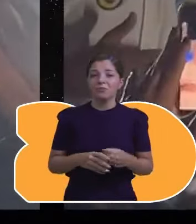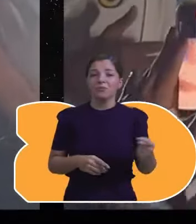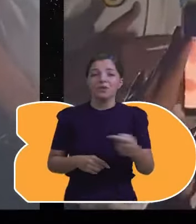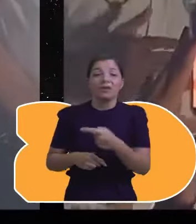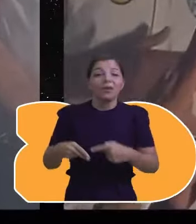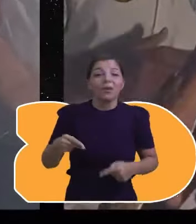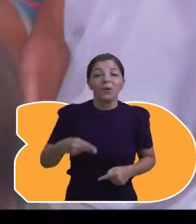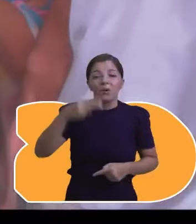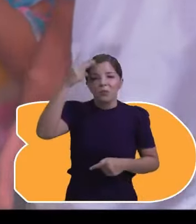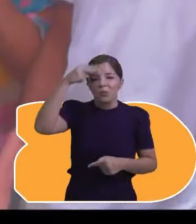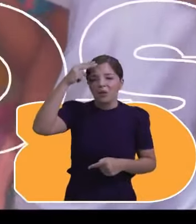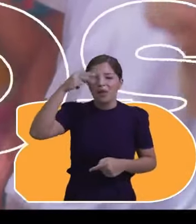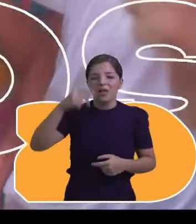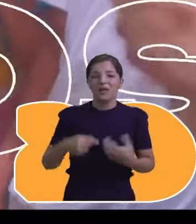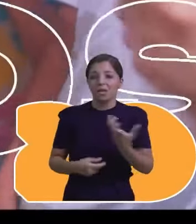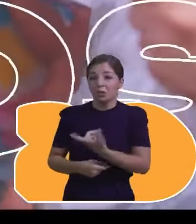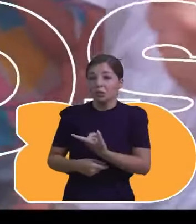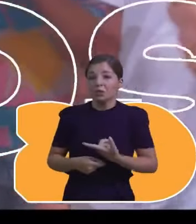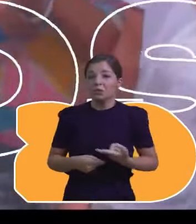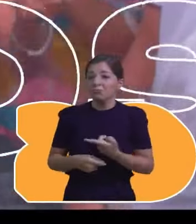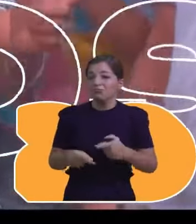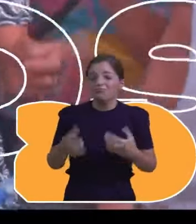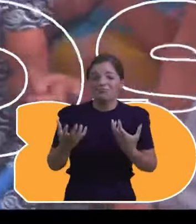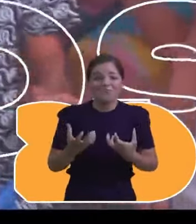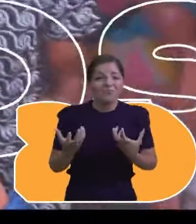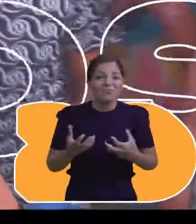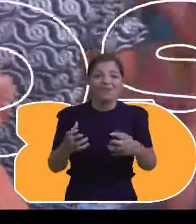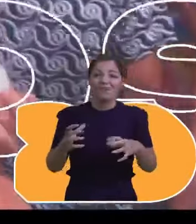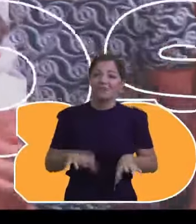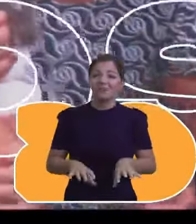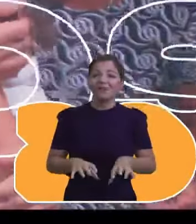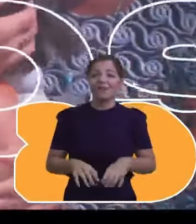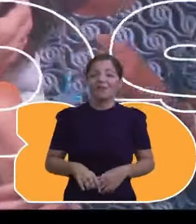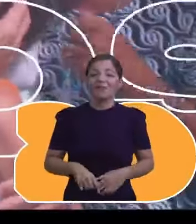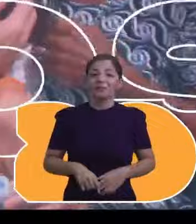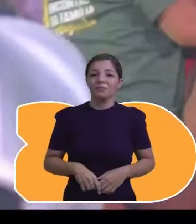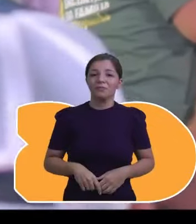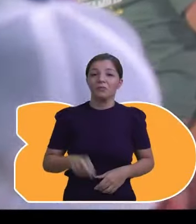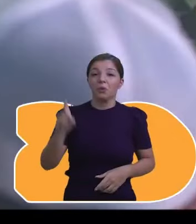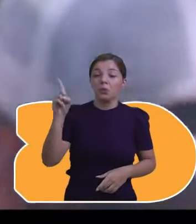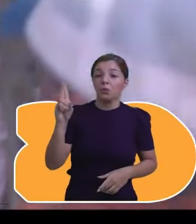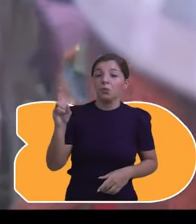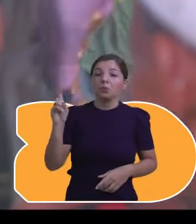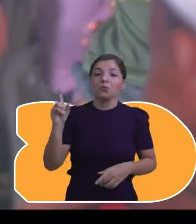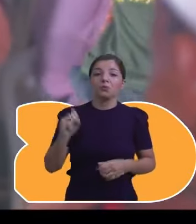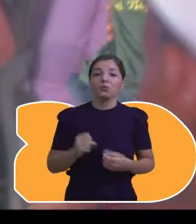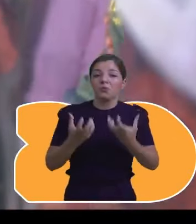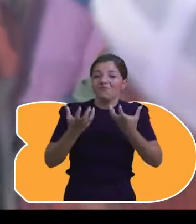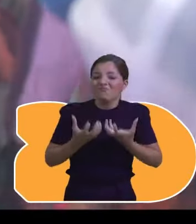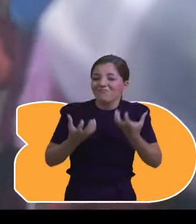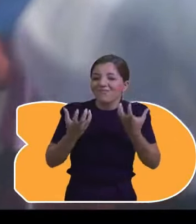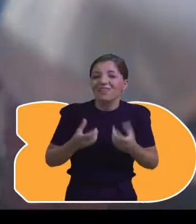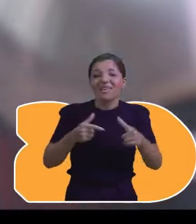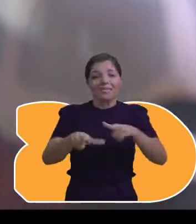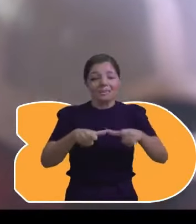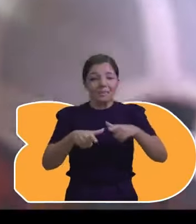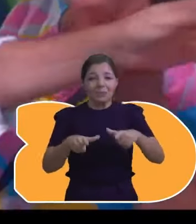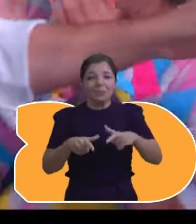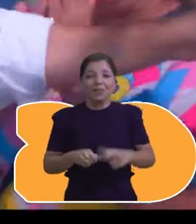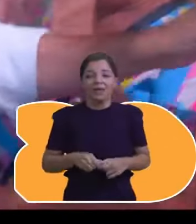todos os funcionários. Vamos baixar juntos, porque o mal maior nós já derrotamos. E unidos... nós